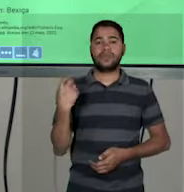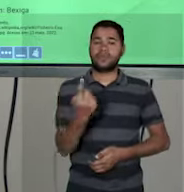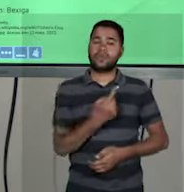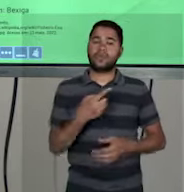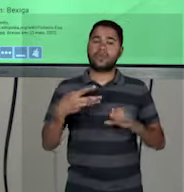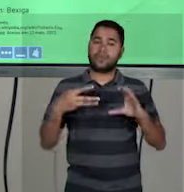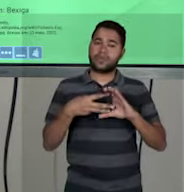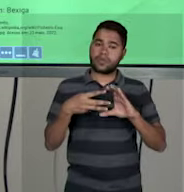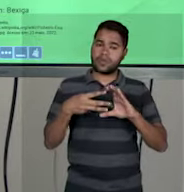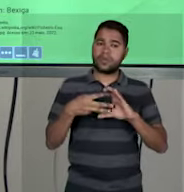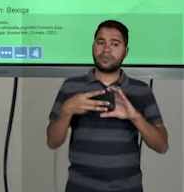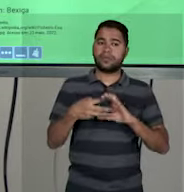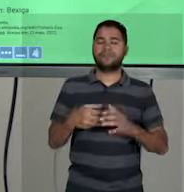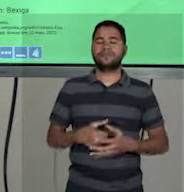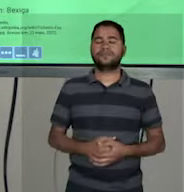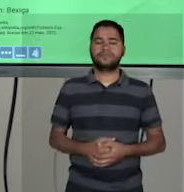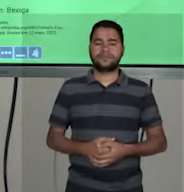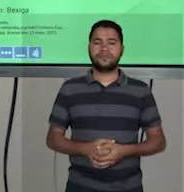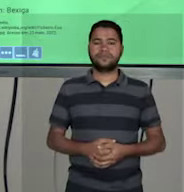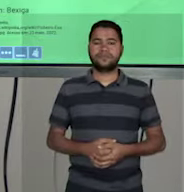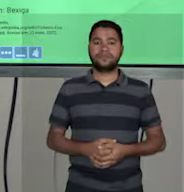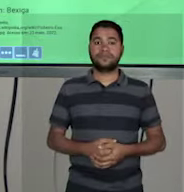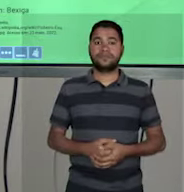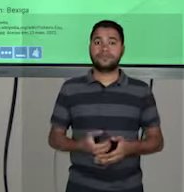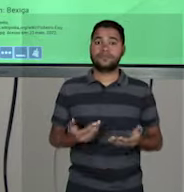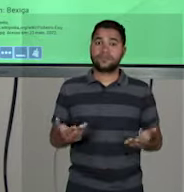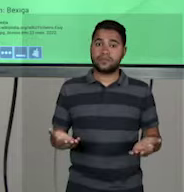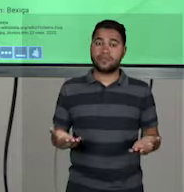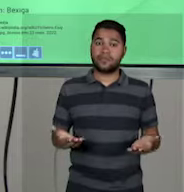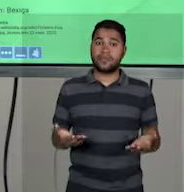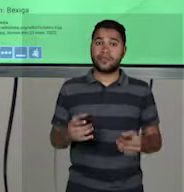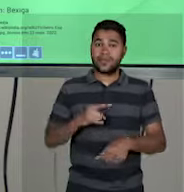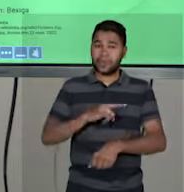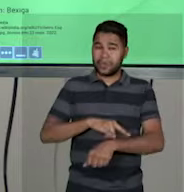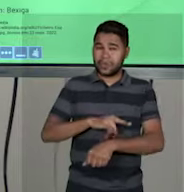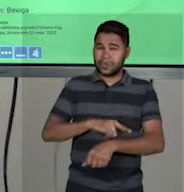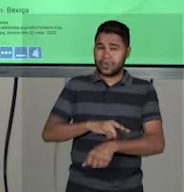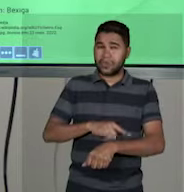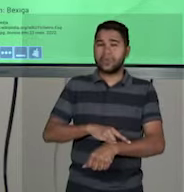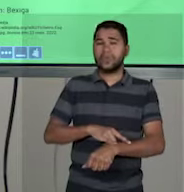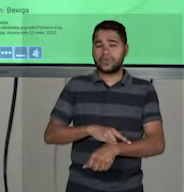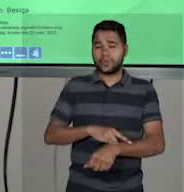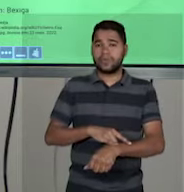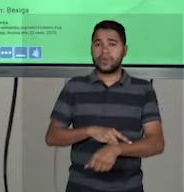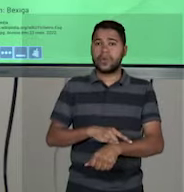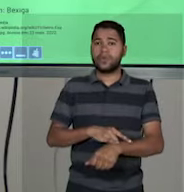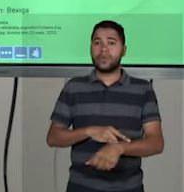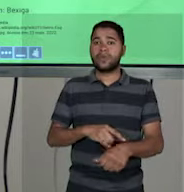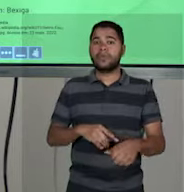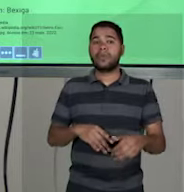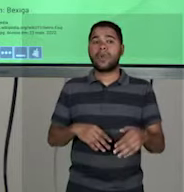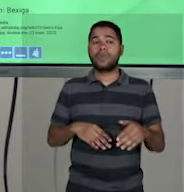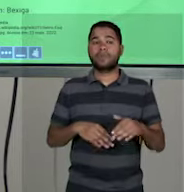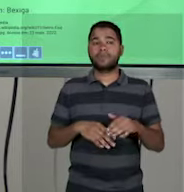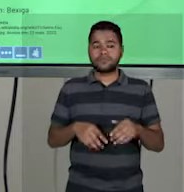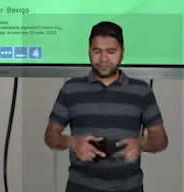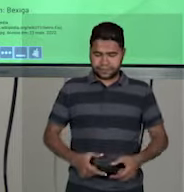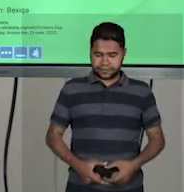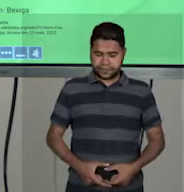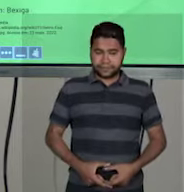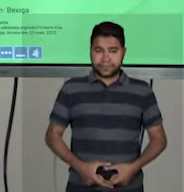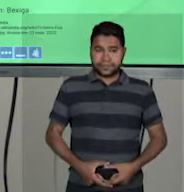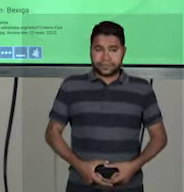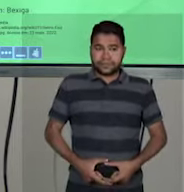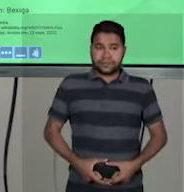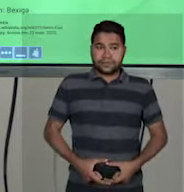células, nossas glândulas sudoríparas. Então, o xixi, a urina, vai ficar armazenado naquele órgão